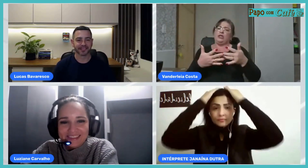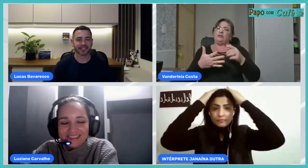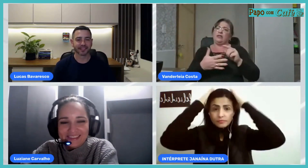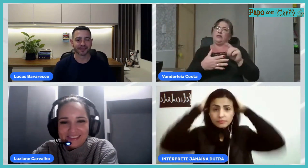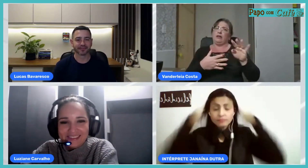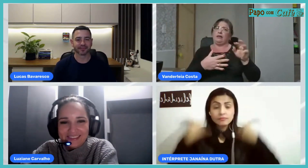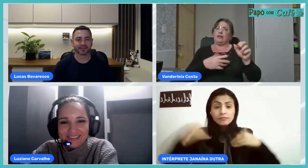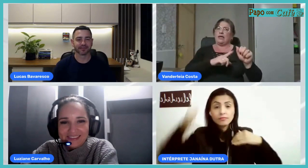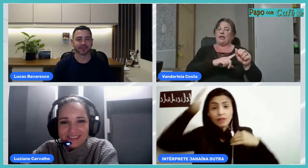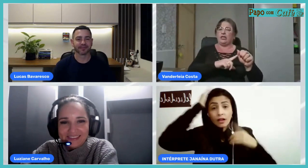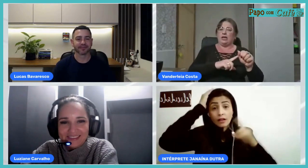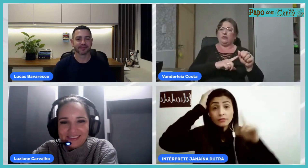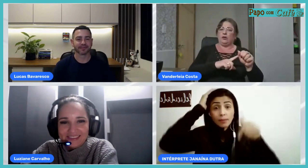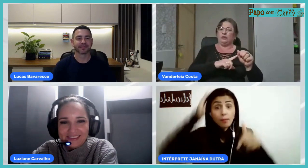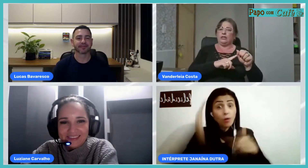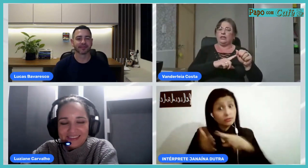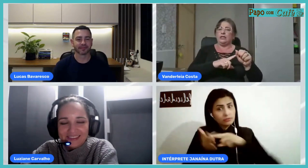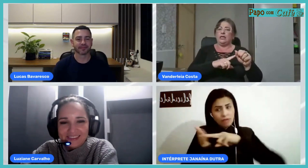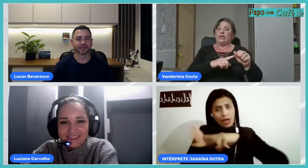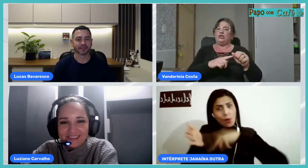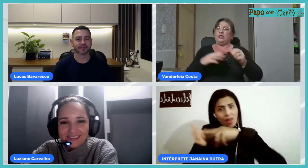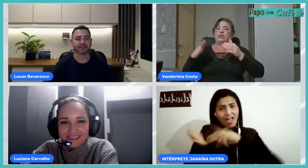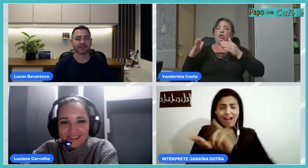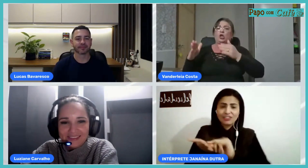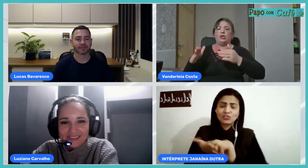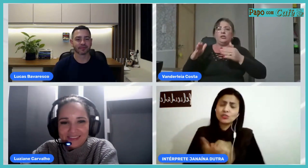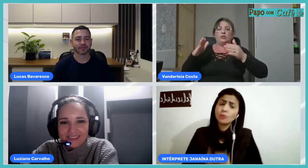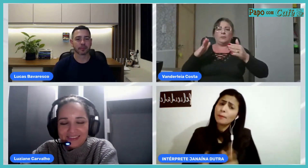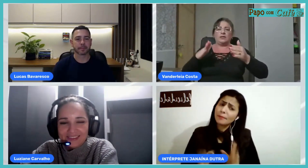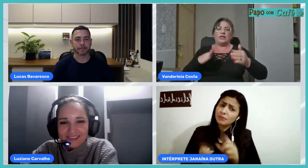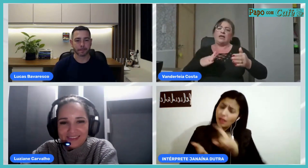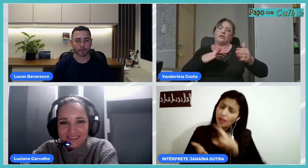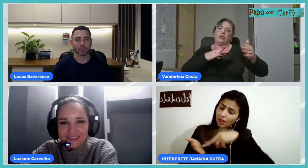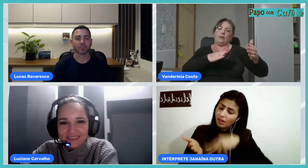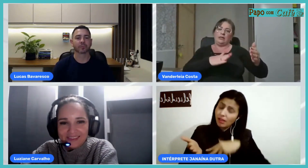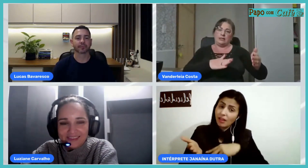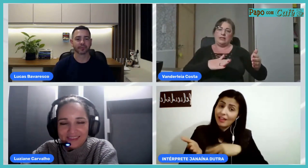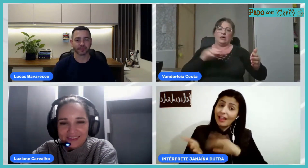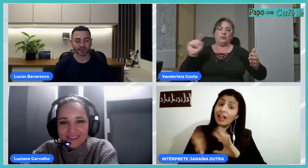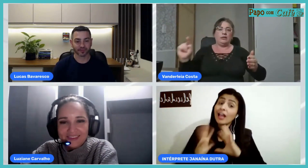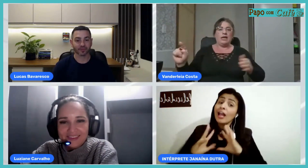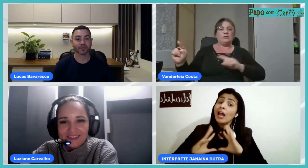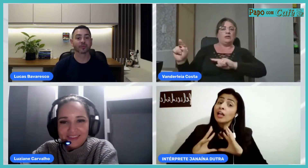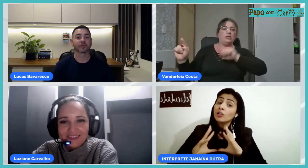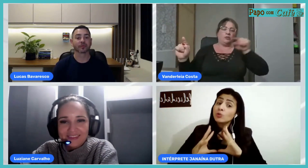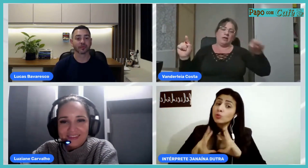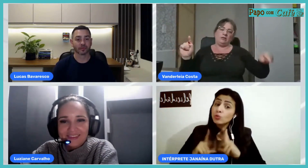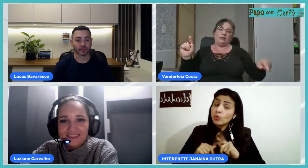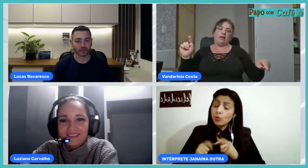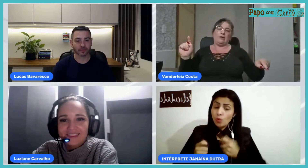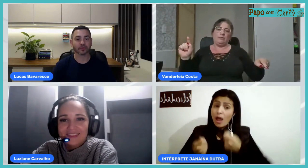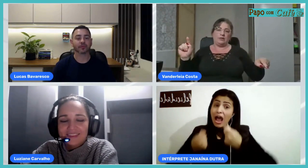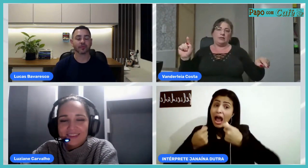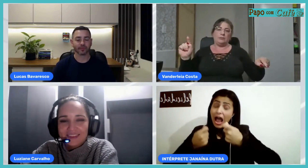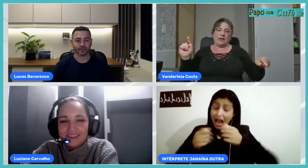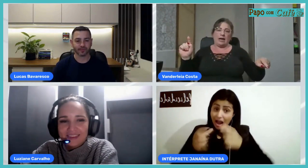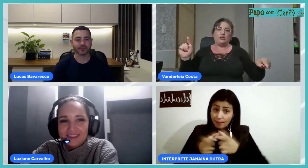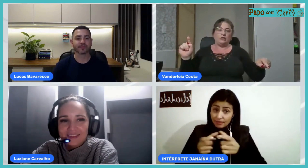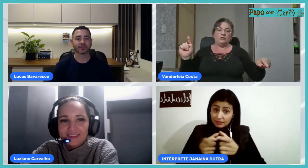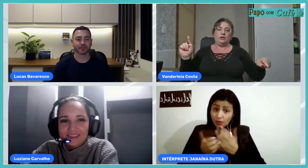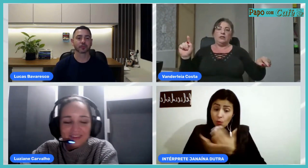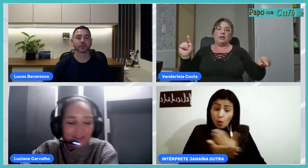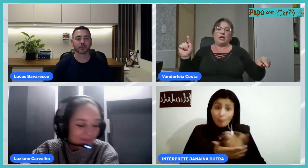esse artigo 147A do CONTRAN, que diz em todos os processos de habilitação, desde o atendimento até o